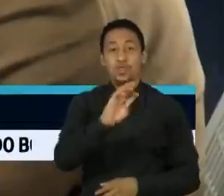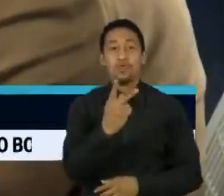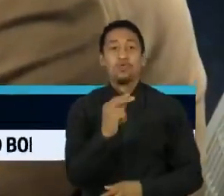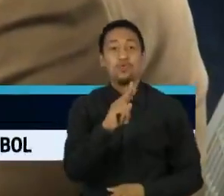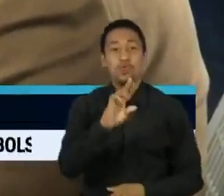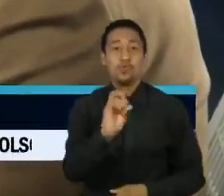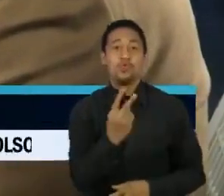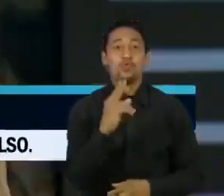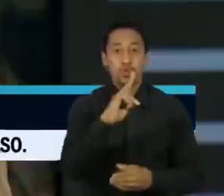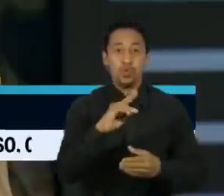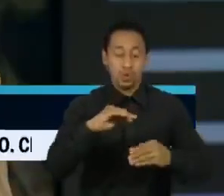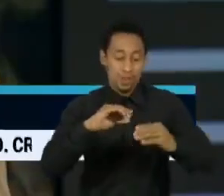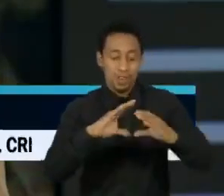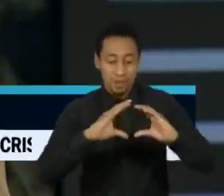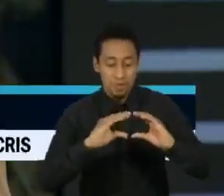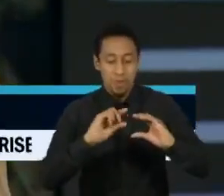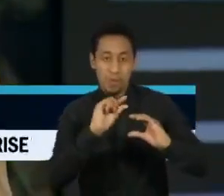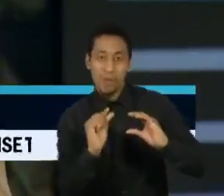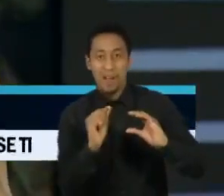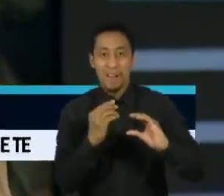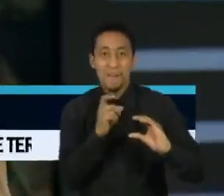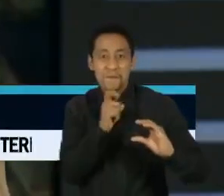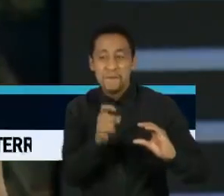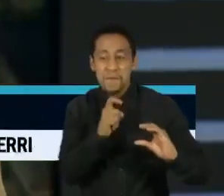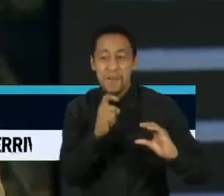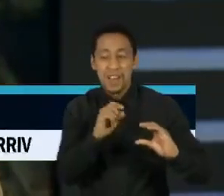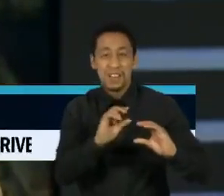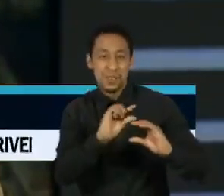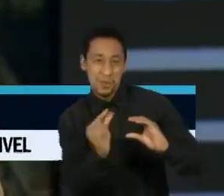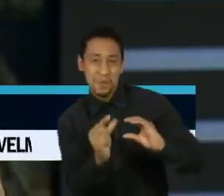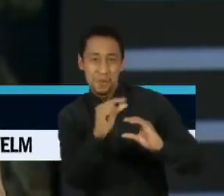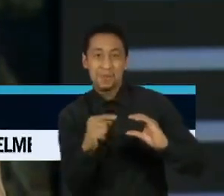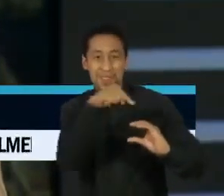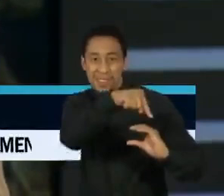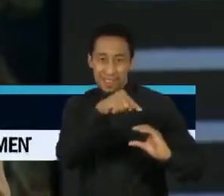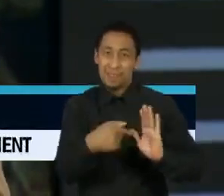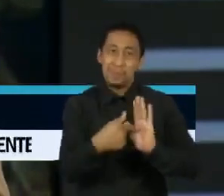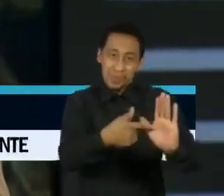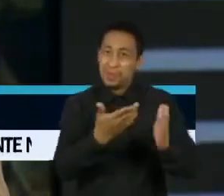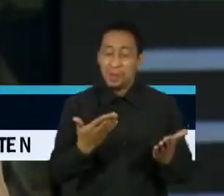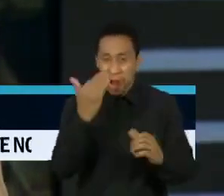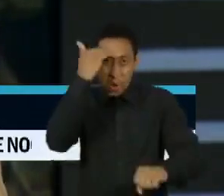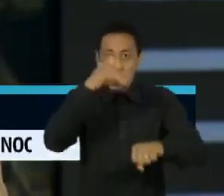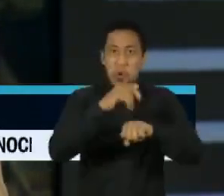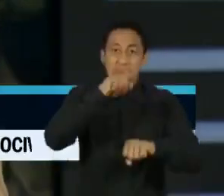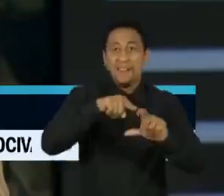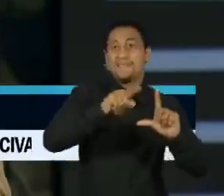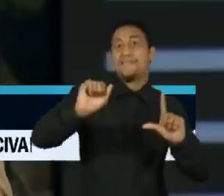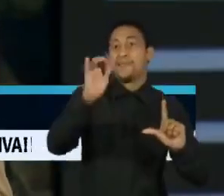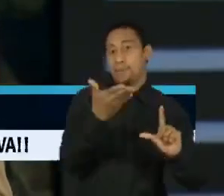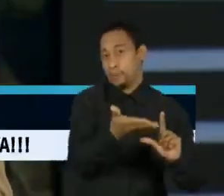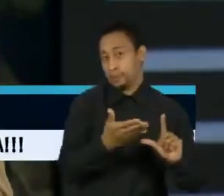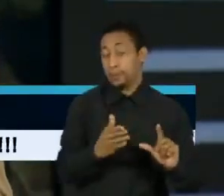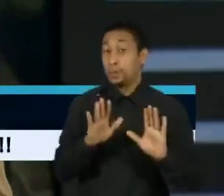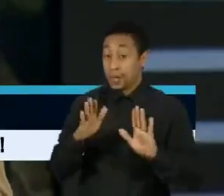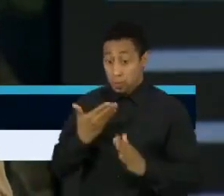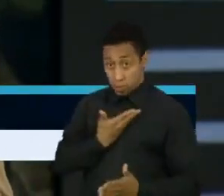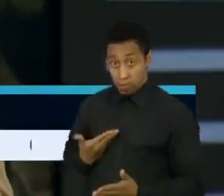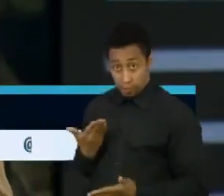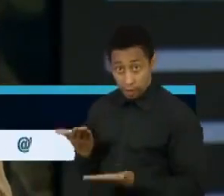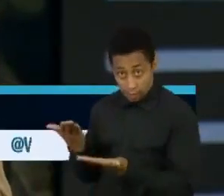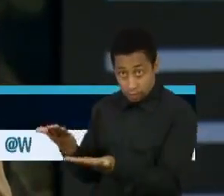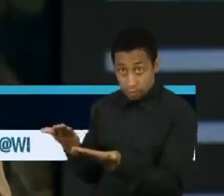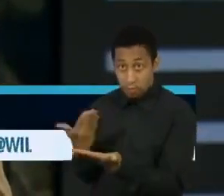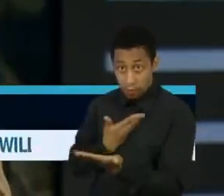coisa foi culpada pela inflação. Então, isso é o que eu quero concordar com a Patrícia e enfatizar. Esse governo que está aí não